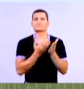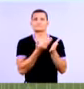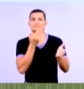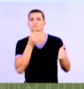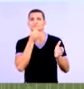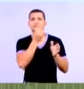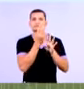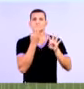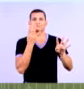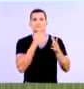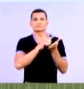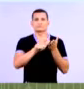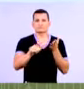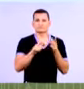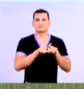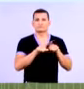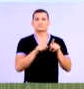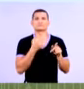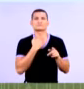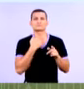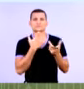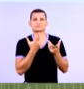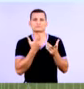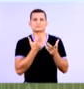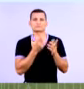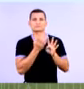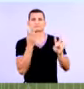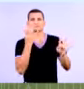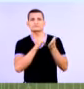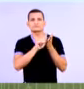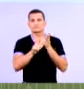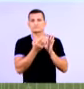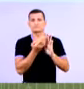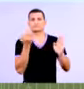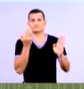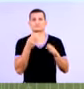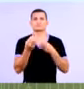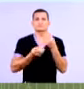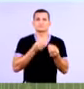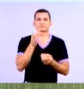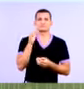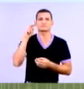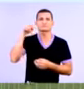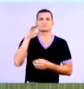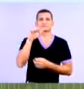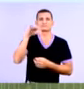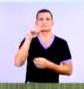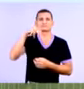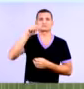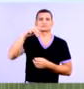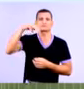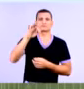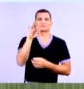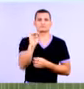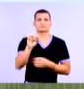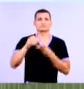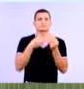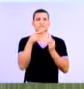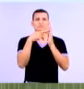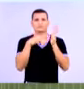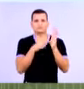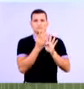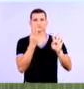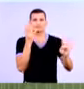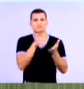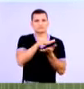pilha vazia, nem posso remover de uma fila vazia. Então, quais são os funcionamentos? Quais são as regras dessas pilhas e